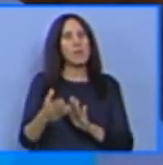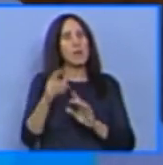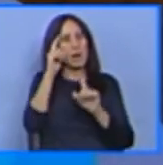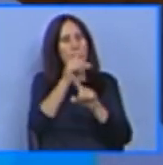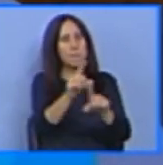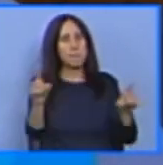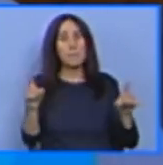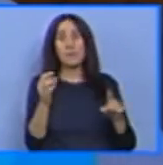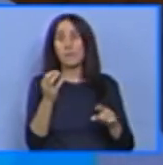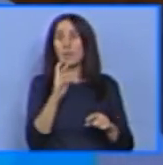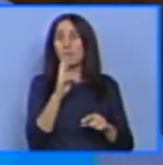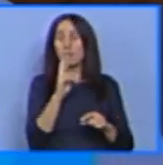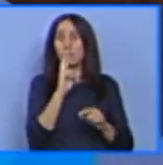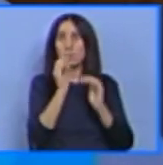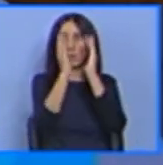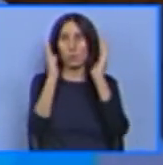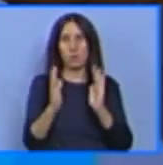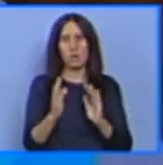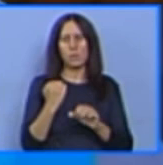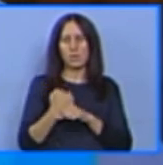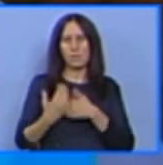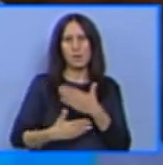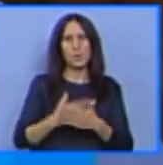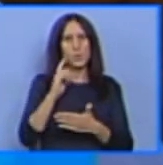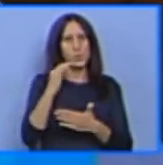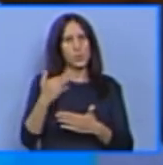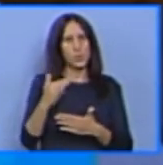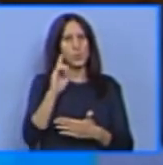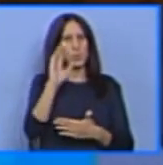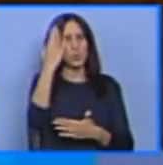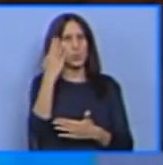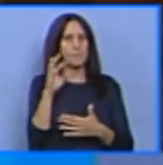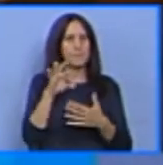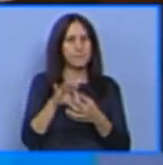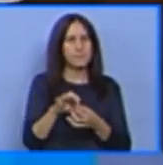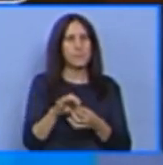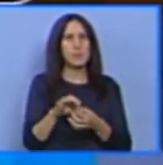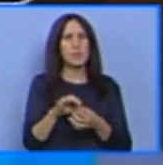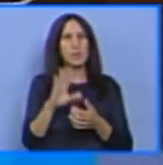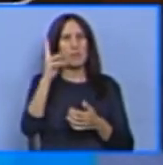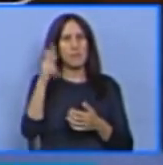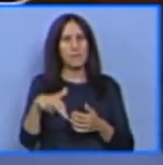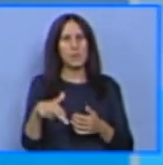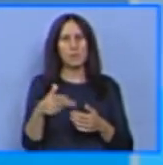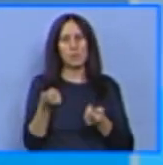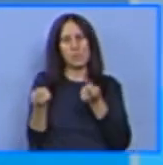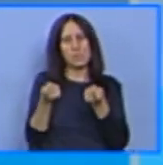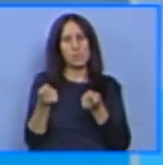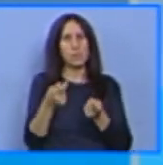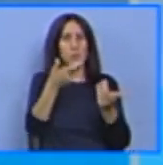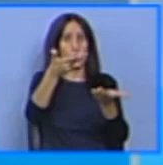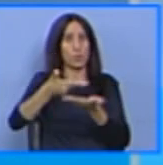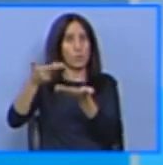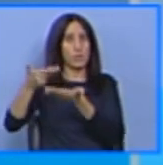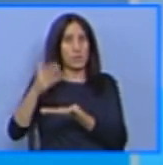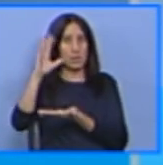facto, o Santuário tem feito um trabalho muito válido e muito importante, quer da organização de eventos, em que são, de facto, convidadas pessoas